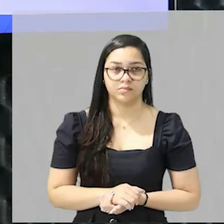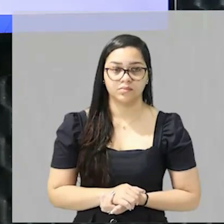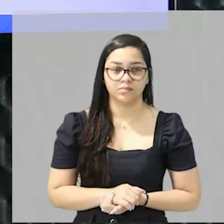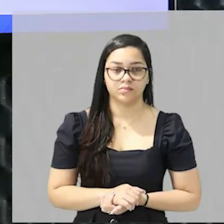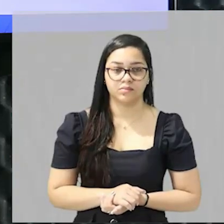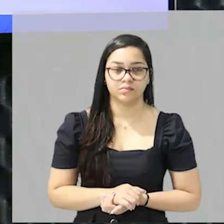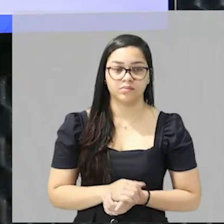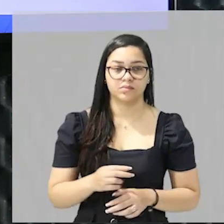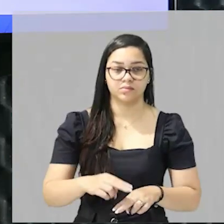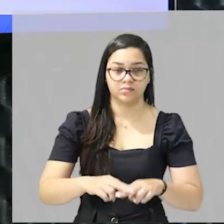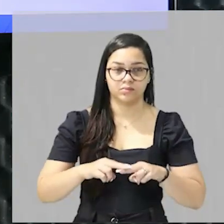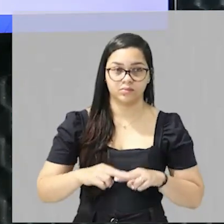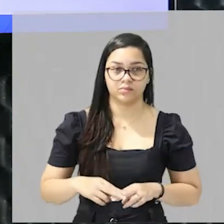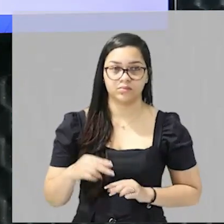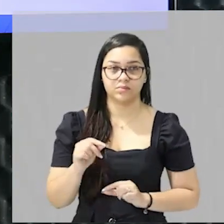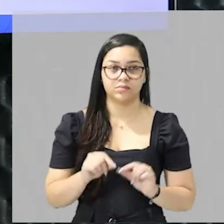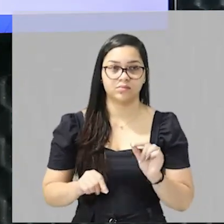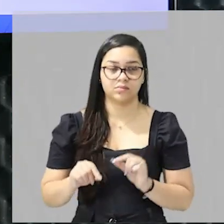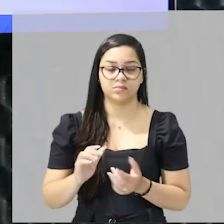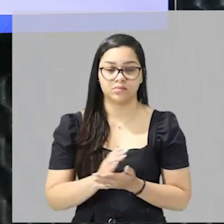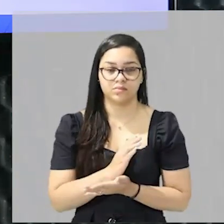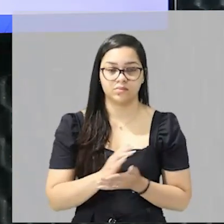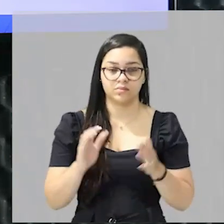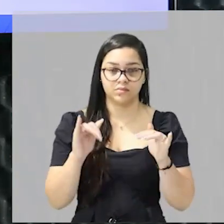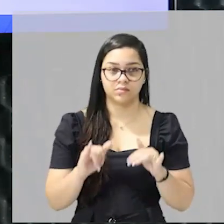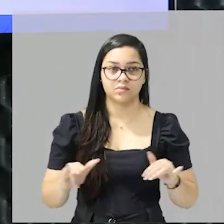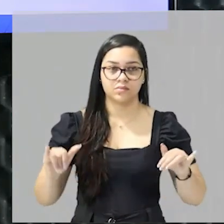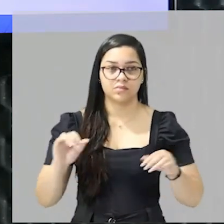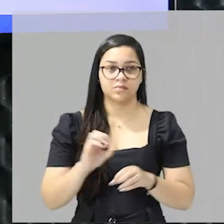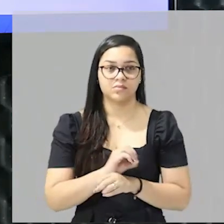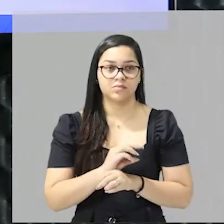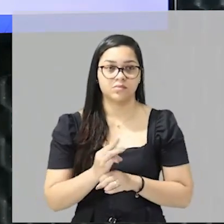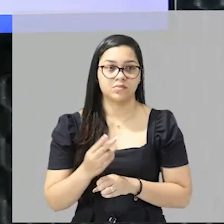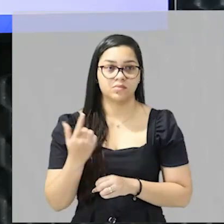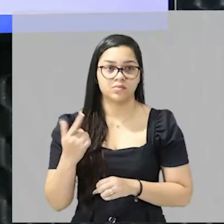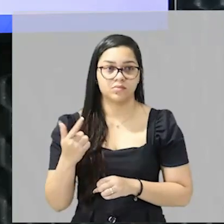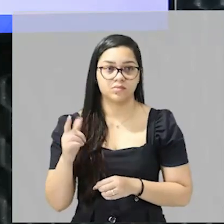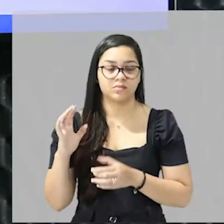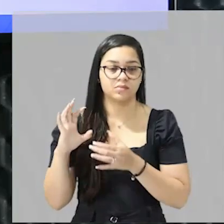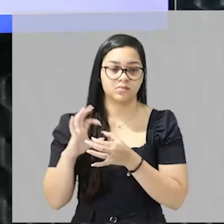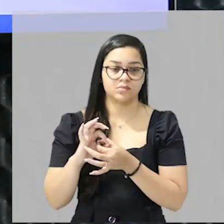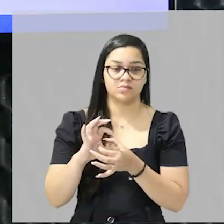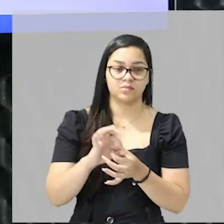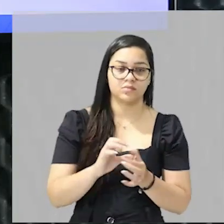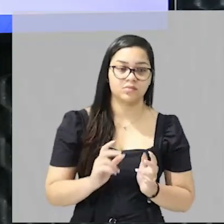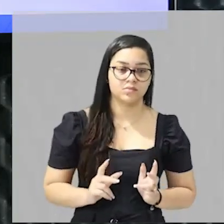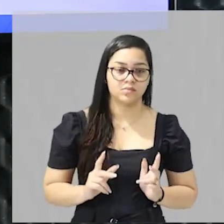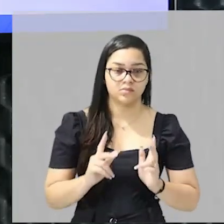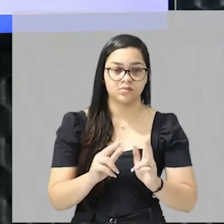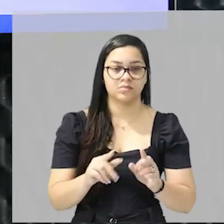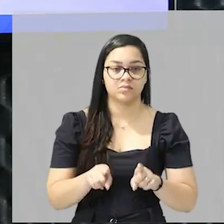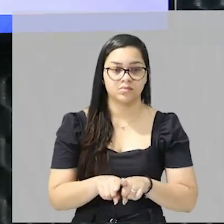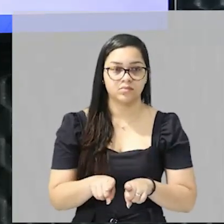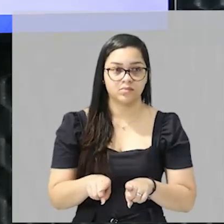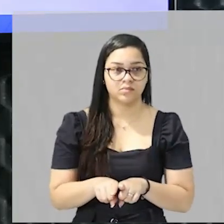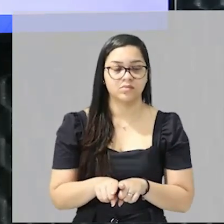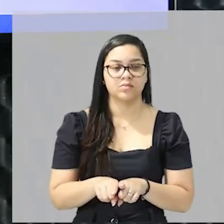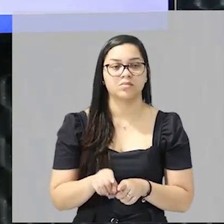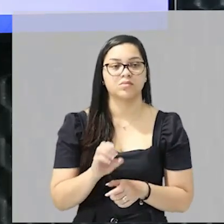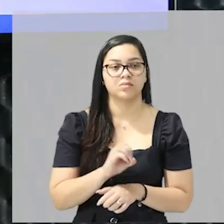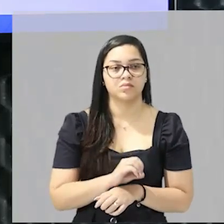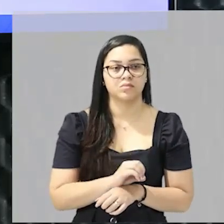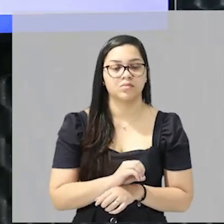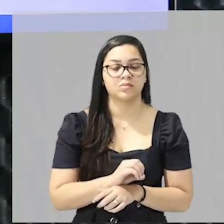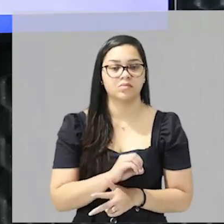Nesse caso, os enunciados da UEMA não te oferecem tanto contexto quanto os enunciados do Enem.